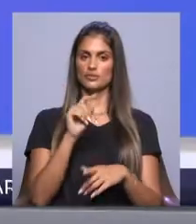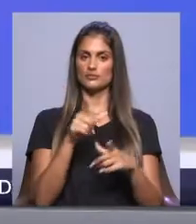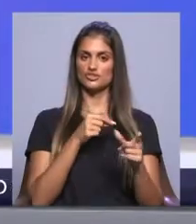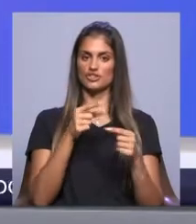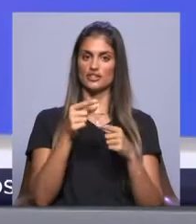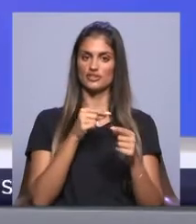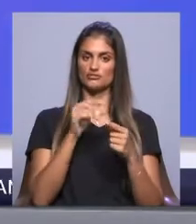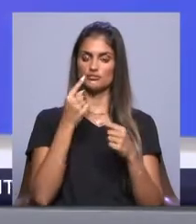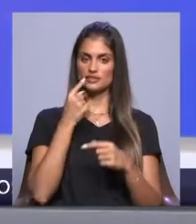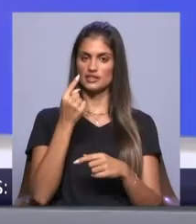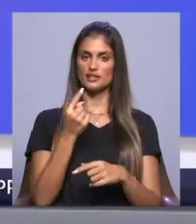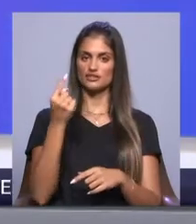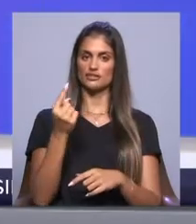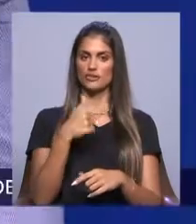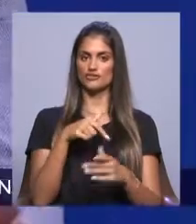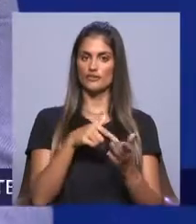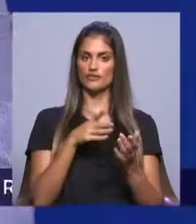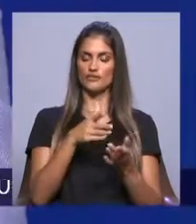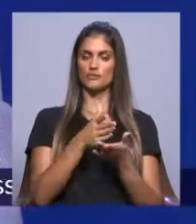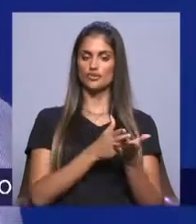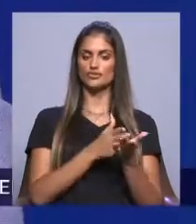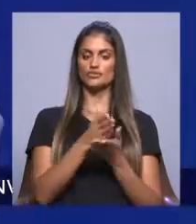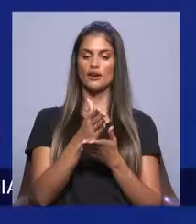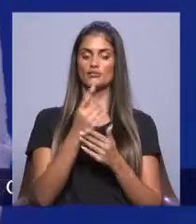muito especial. Vamos continuar com rotações porque